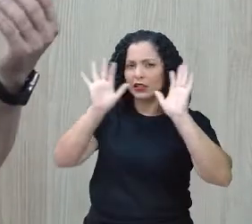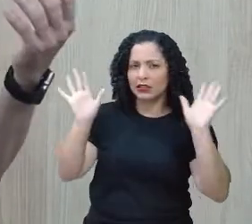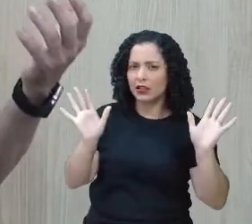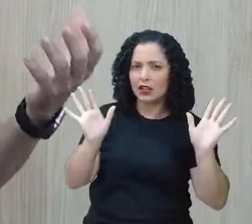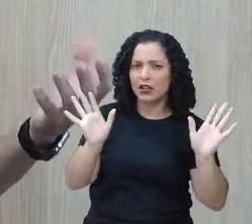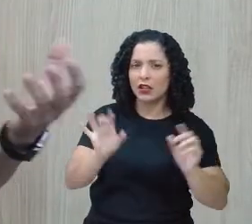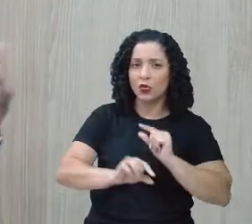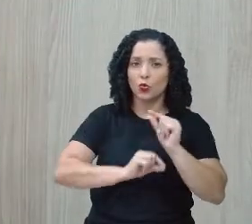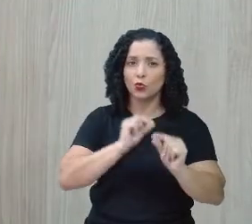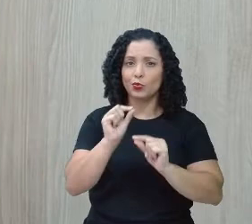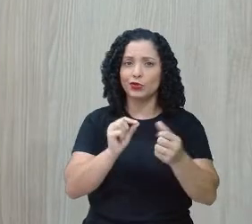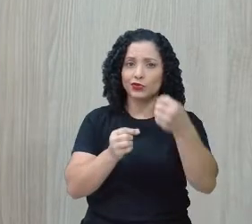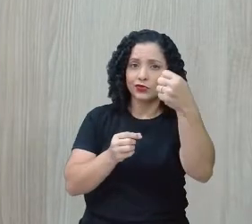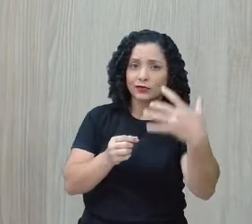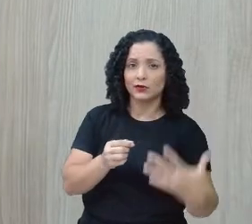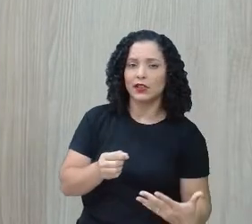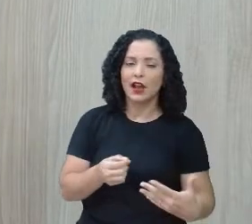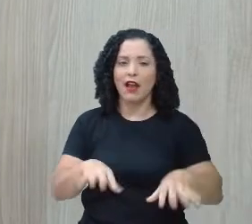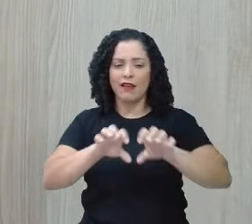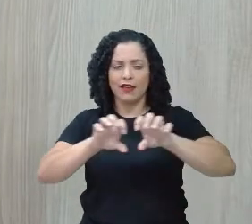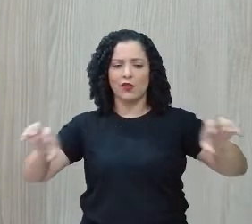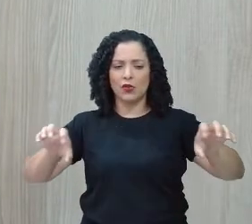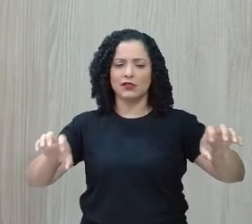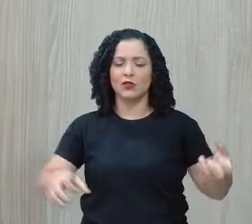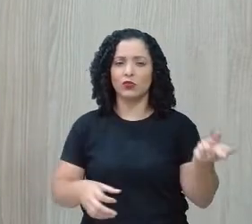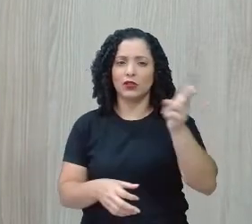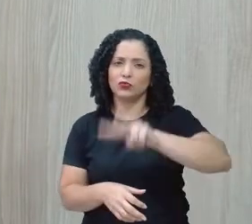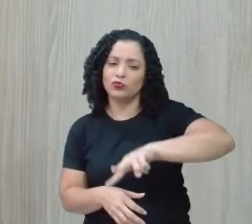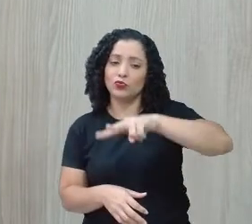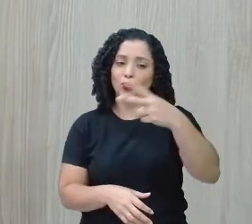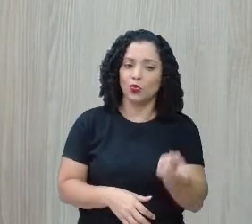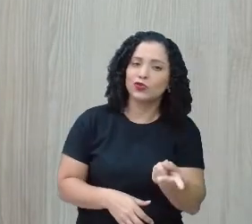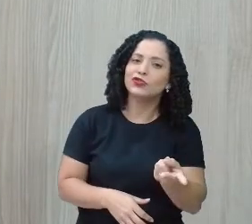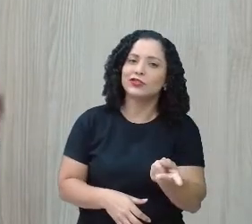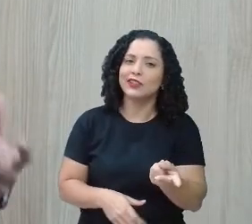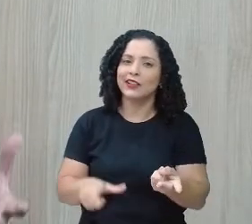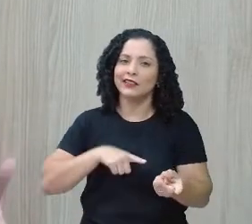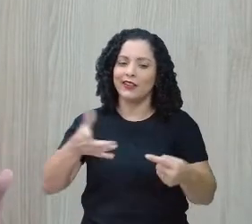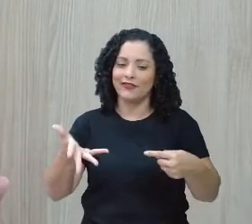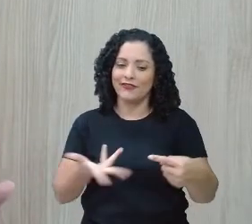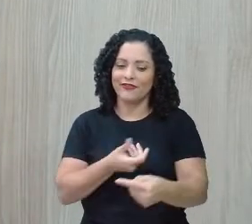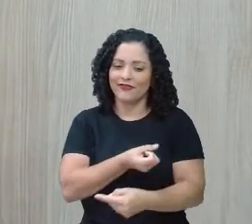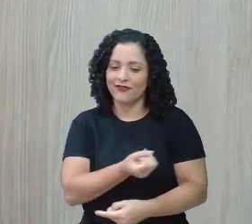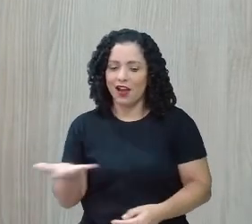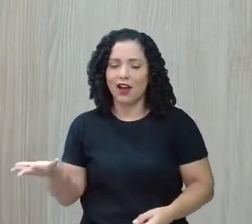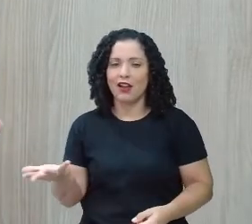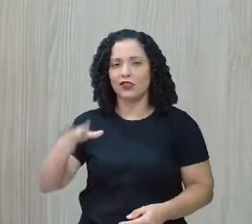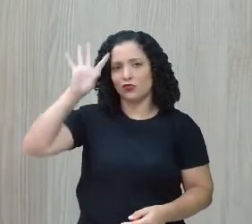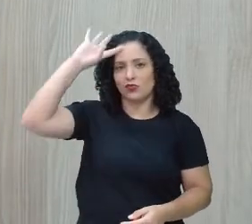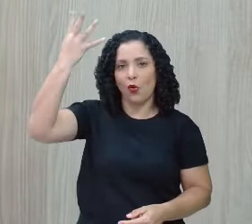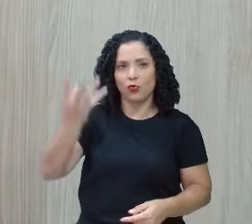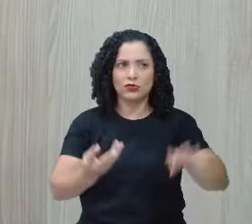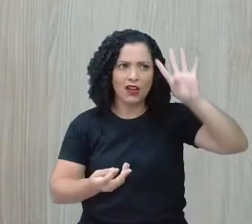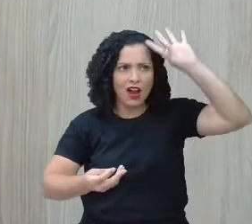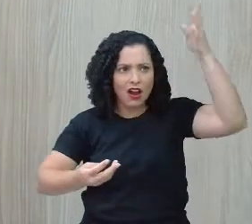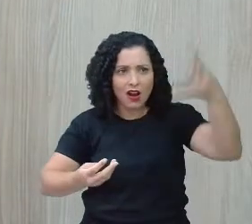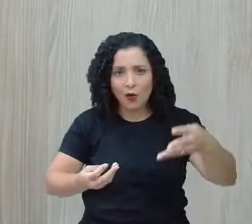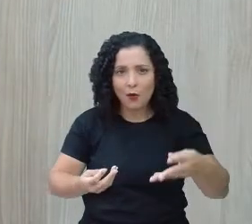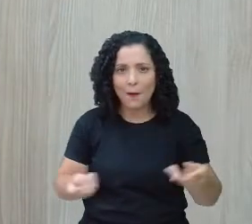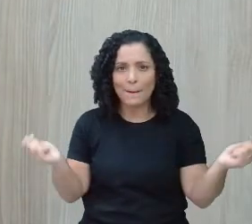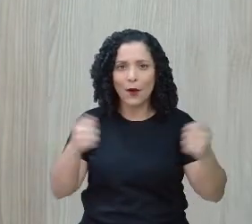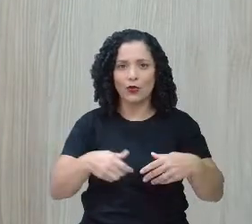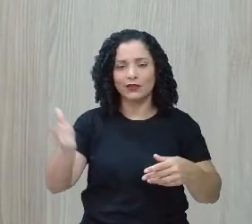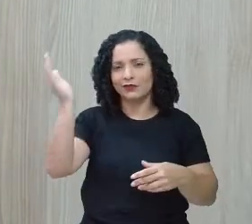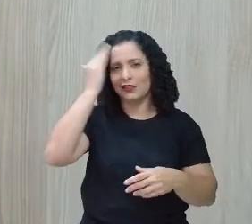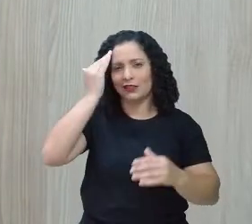sobre as equações que têm duas incógnitas e que a gente tem infinitas soluções, você começa a compreender o próximo